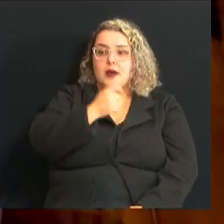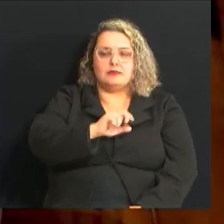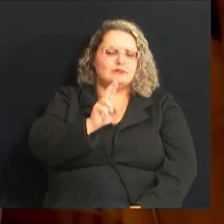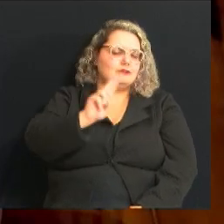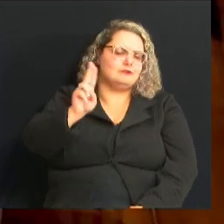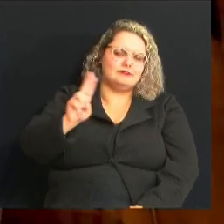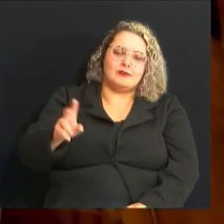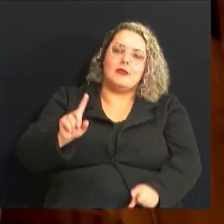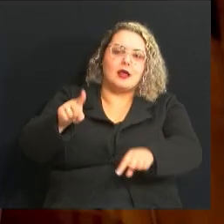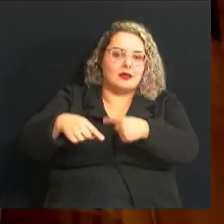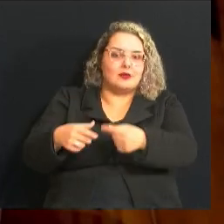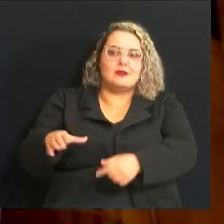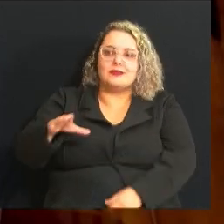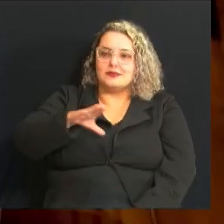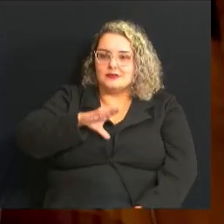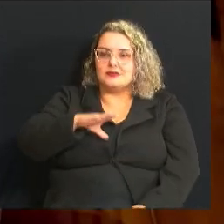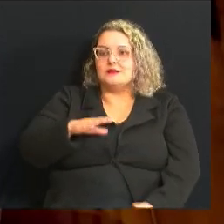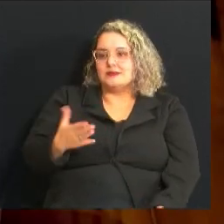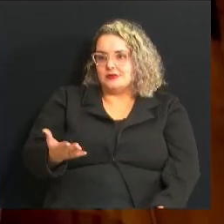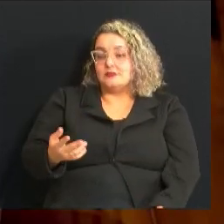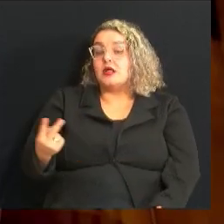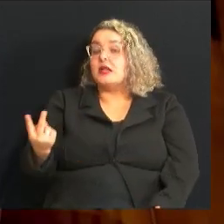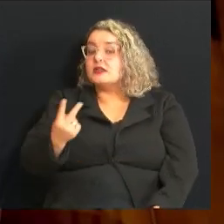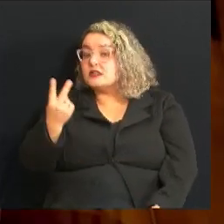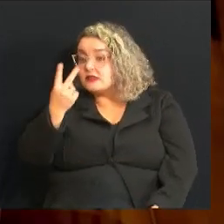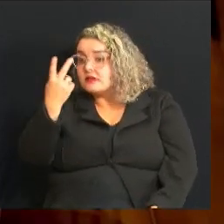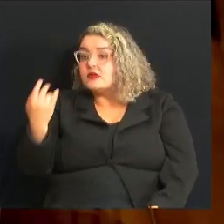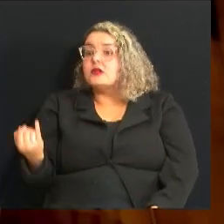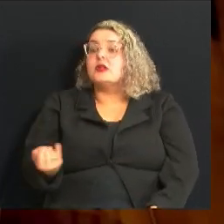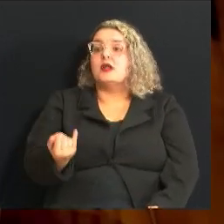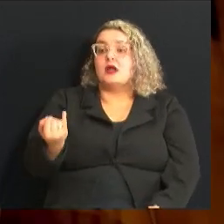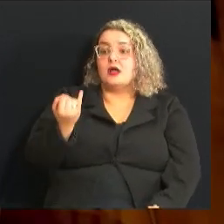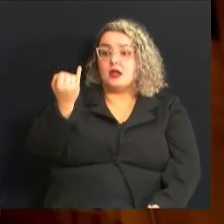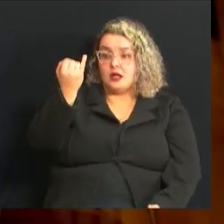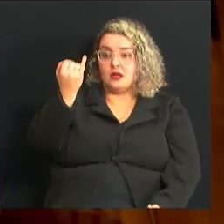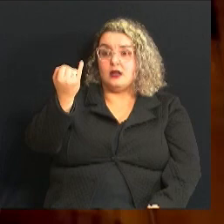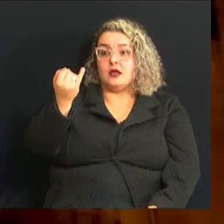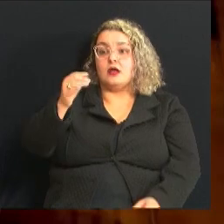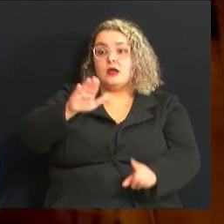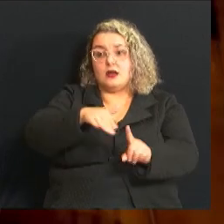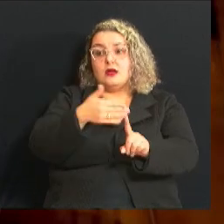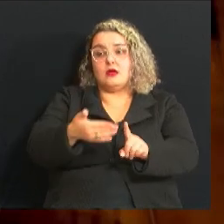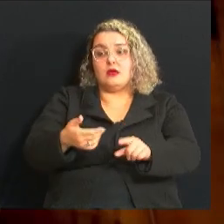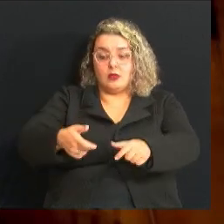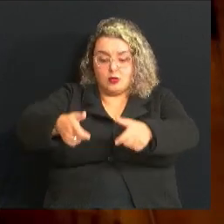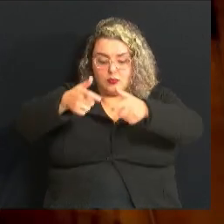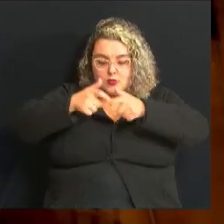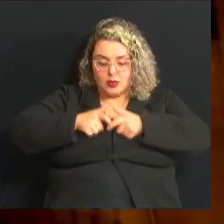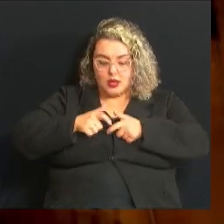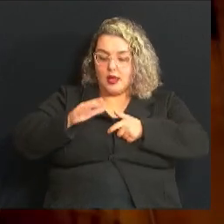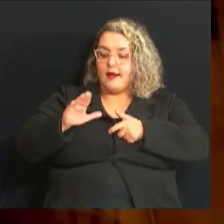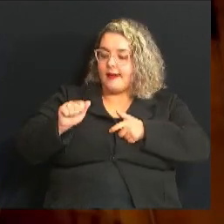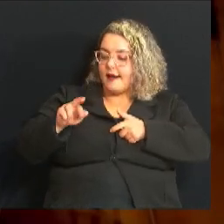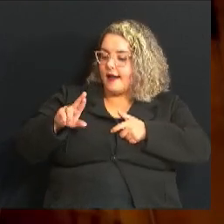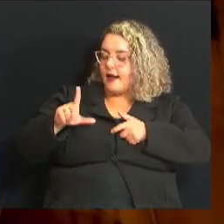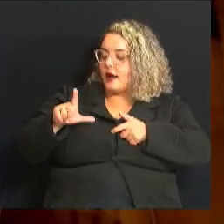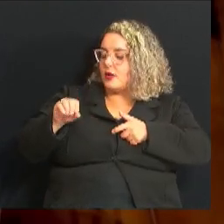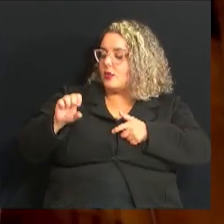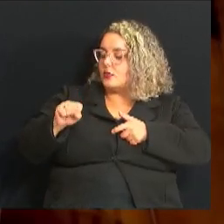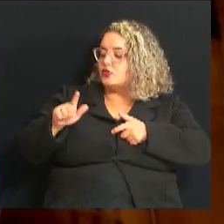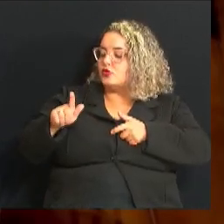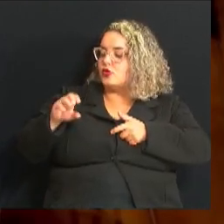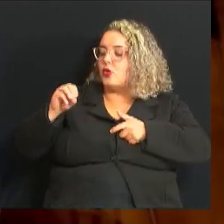outros municípios, né? Então essa valorização é muito importante, e a homenagem, medalha Carlos Gomes para o coral do Tênis